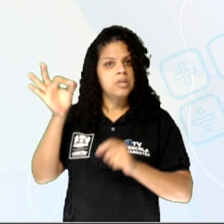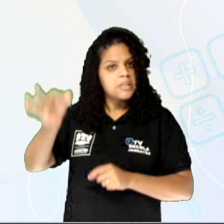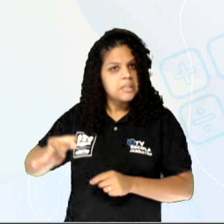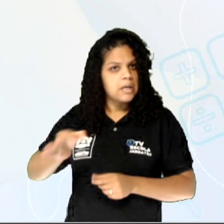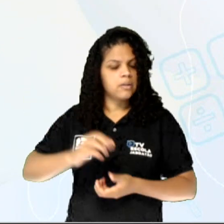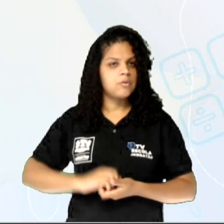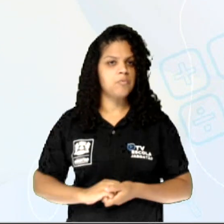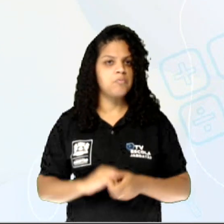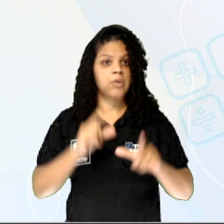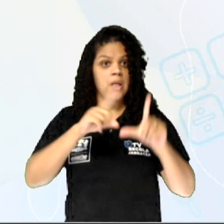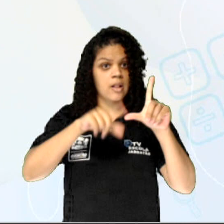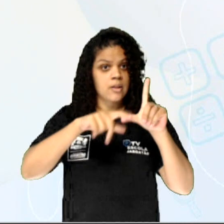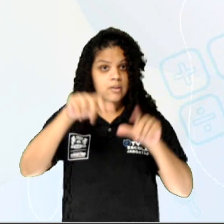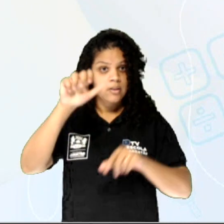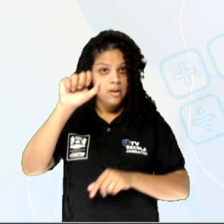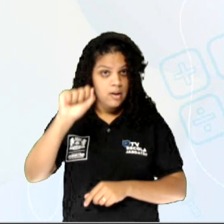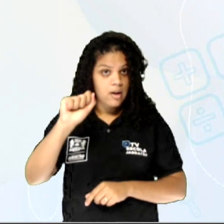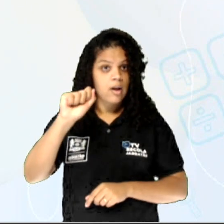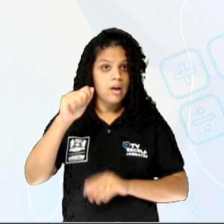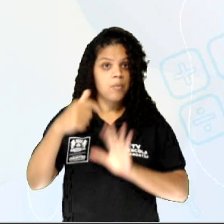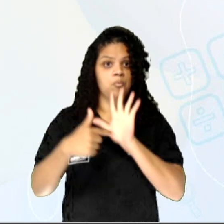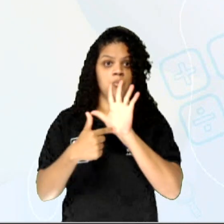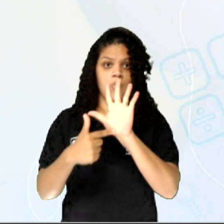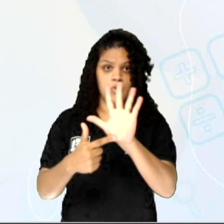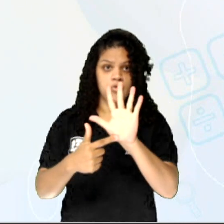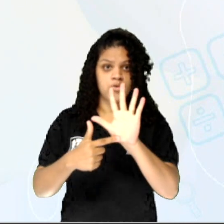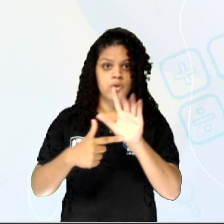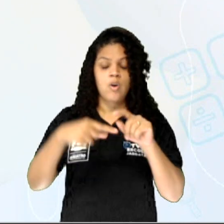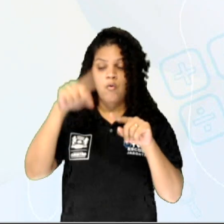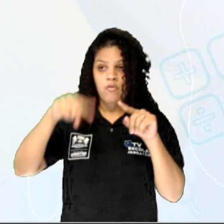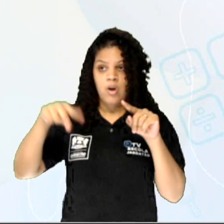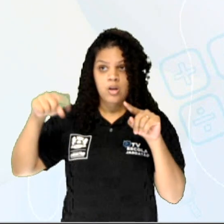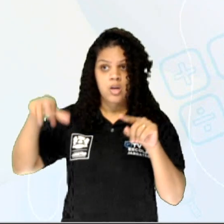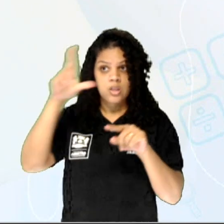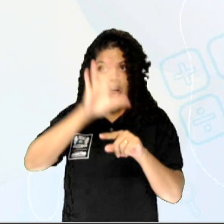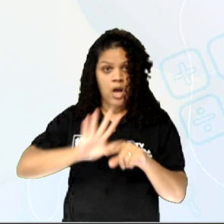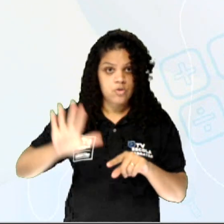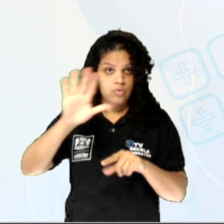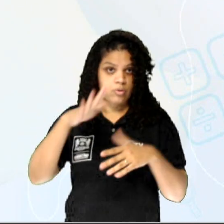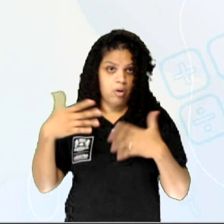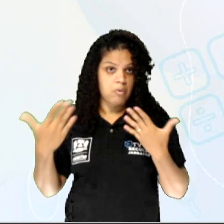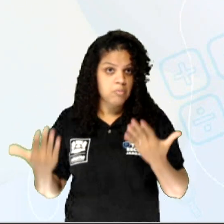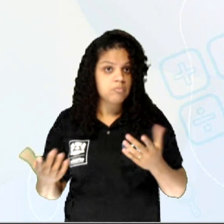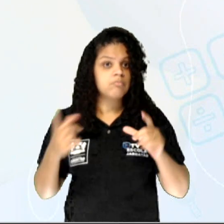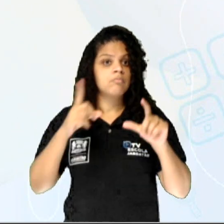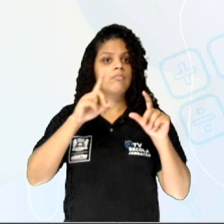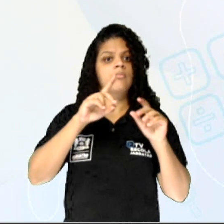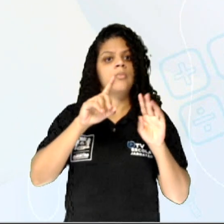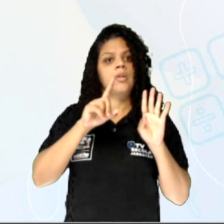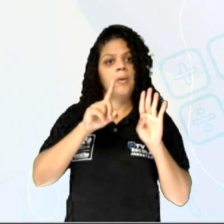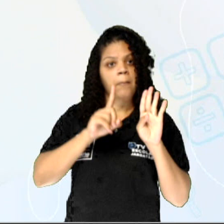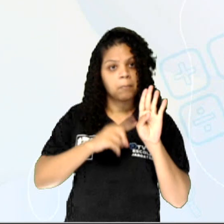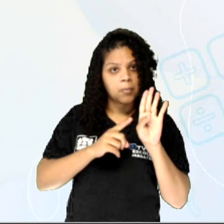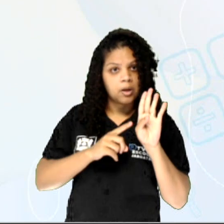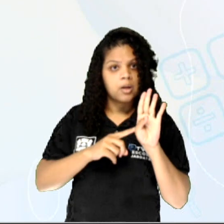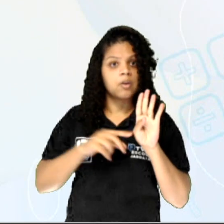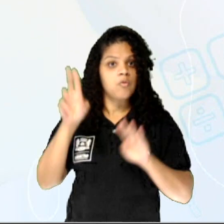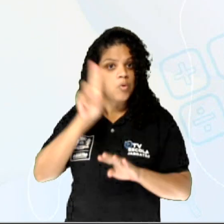A, ilustra uma variante regional. Item B, foi usada em